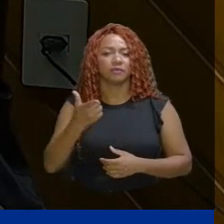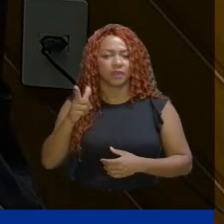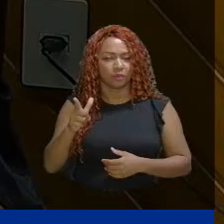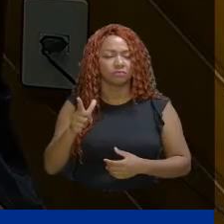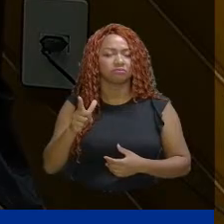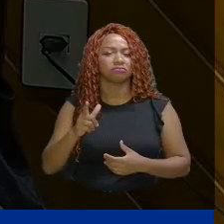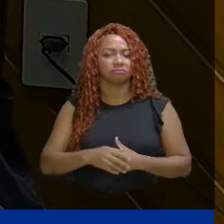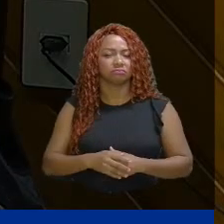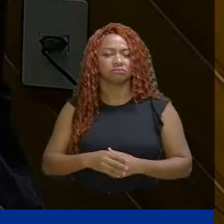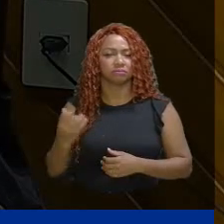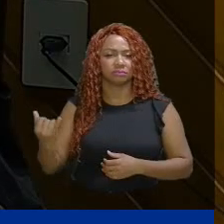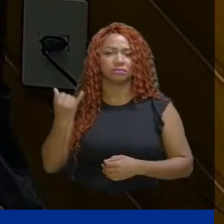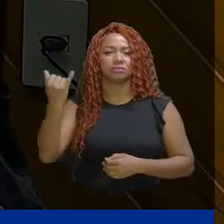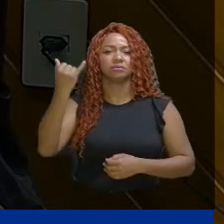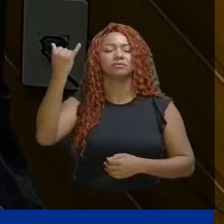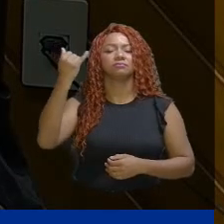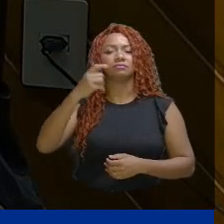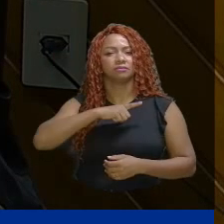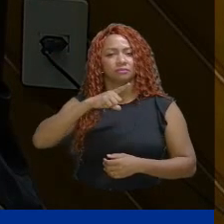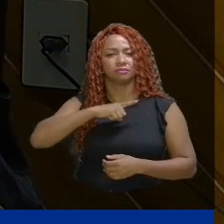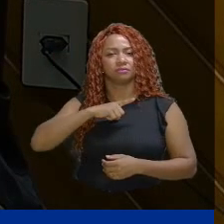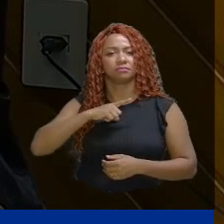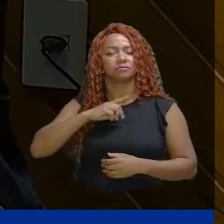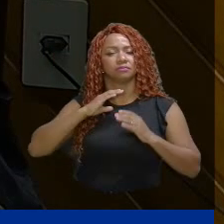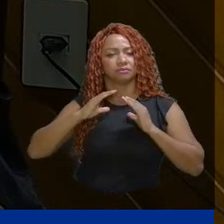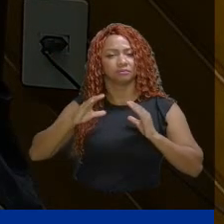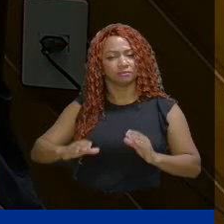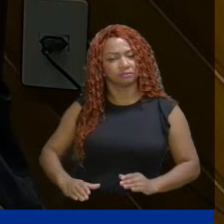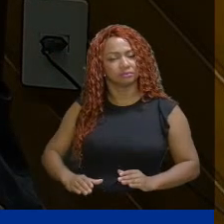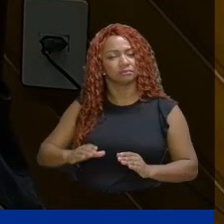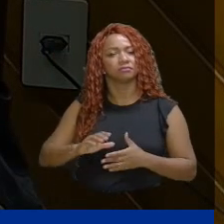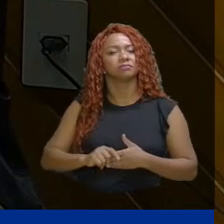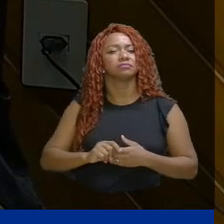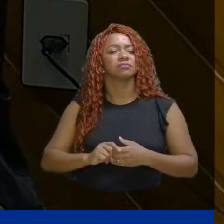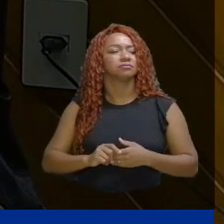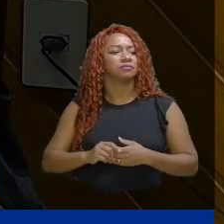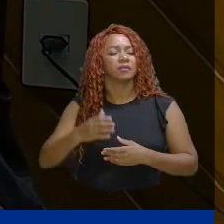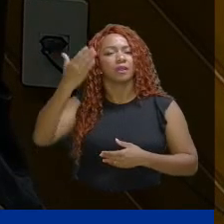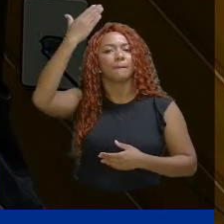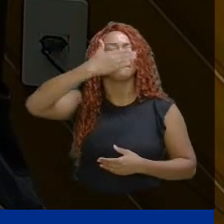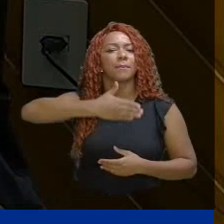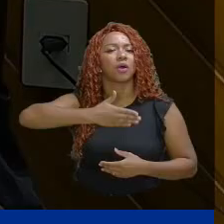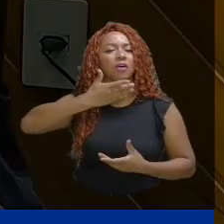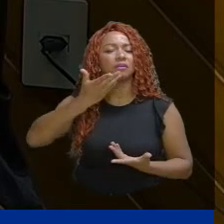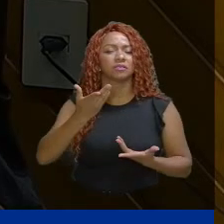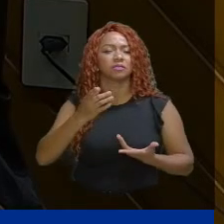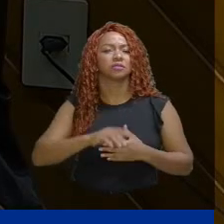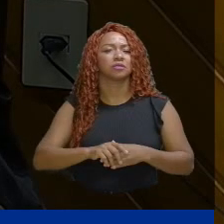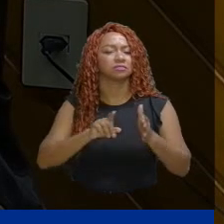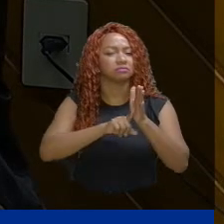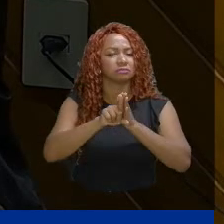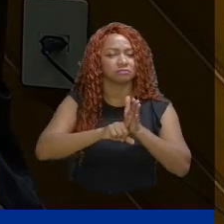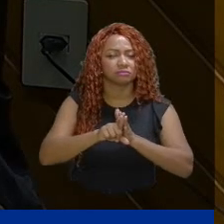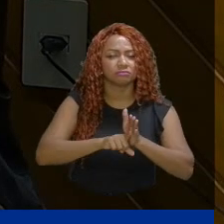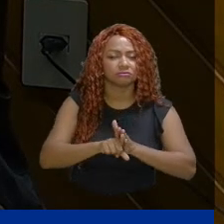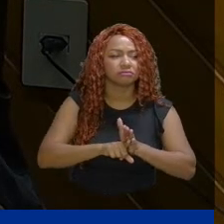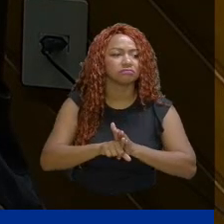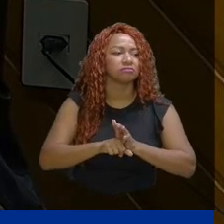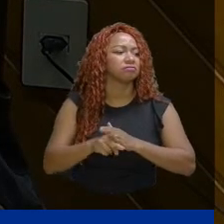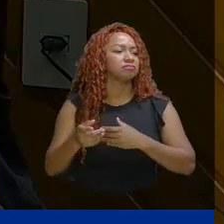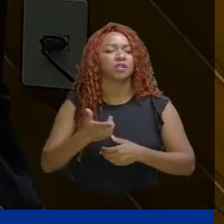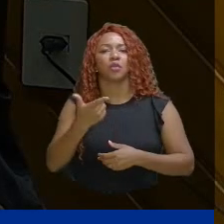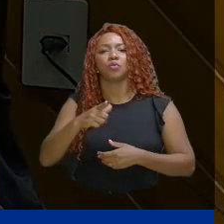ponto crucial é a alegação de que a condenação baseou-se apenas em provas colhidas na fase investigativa,